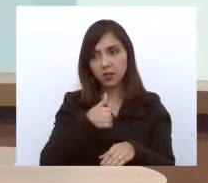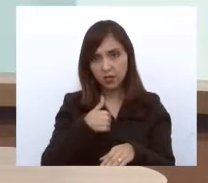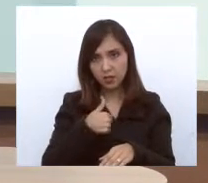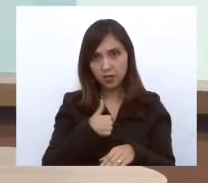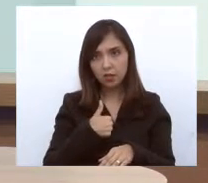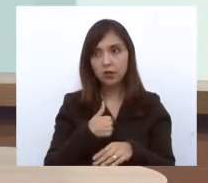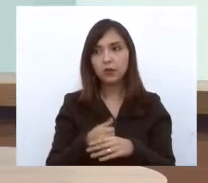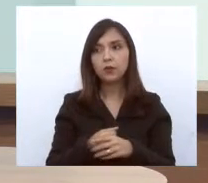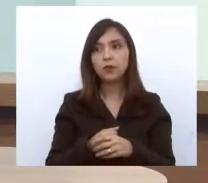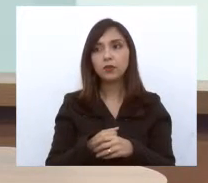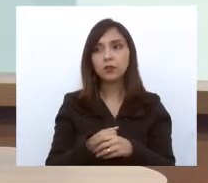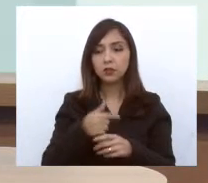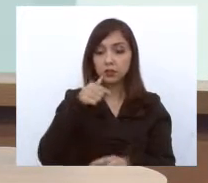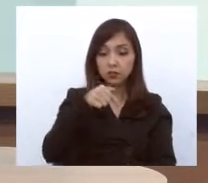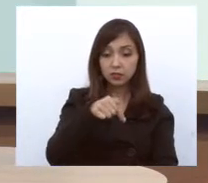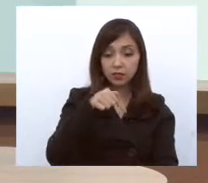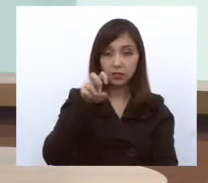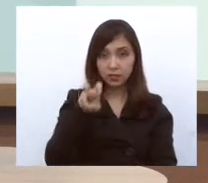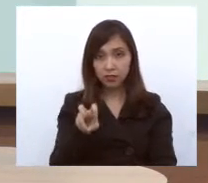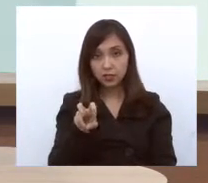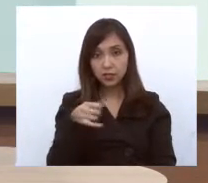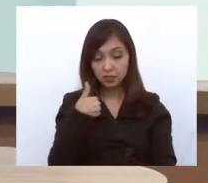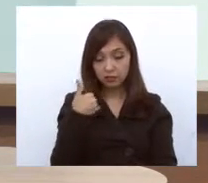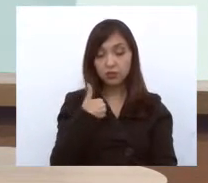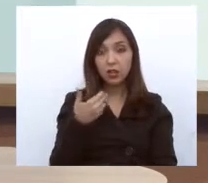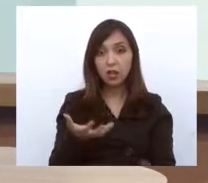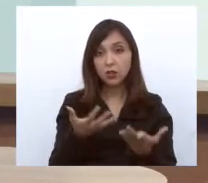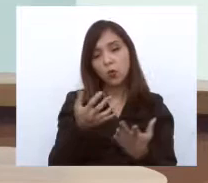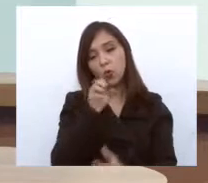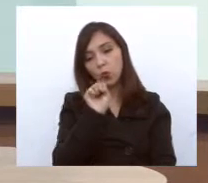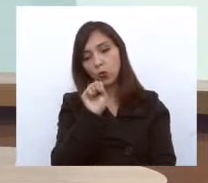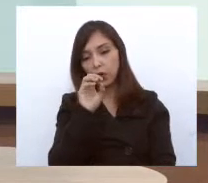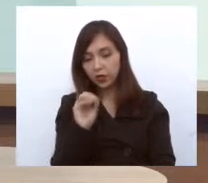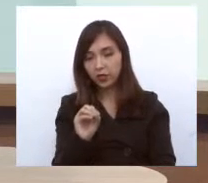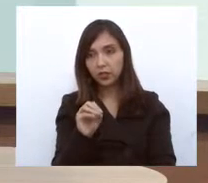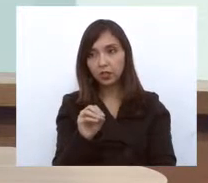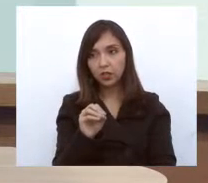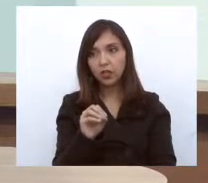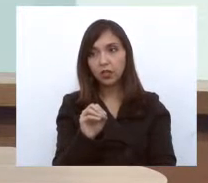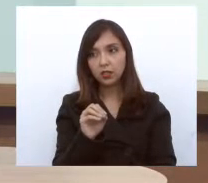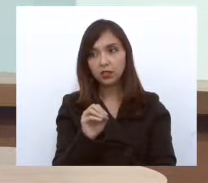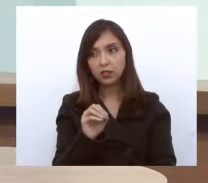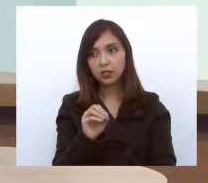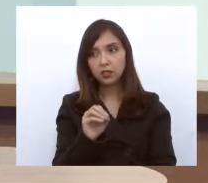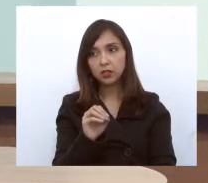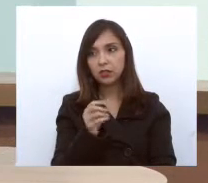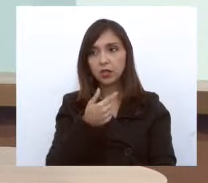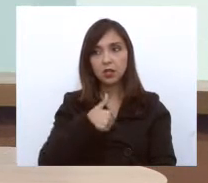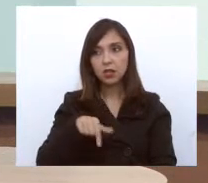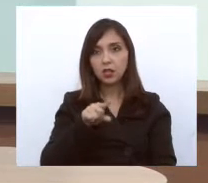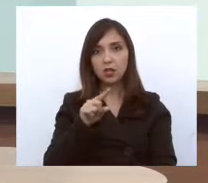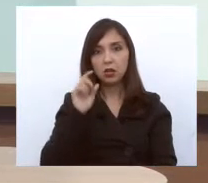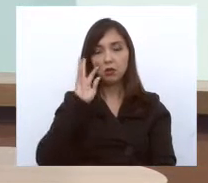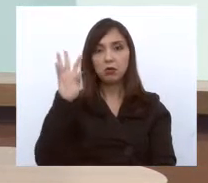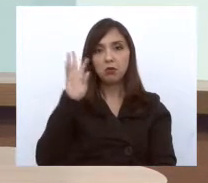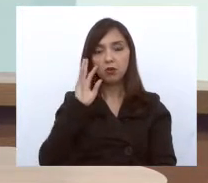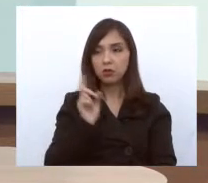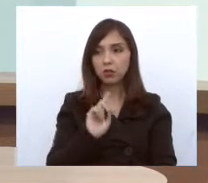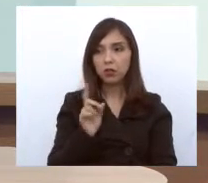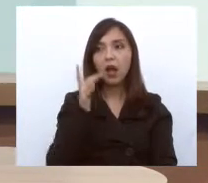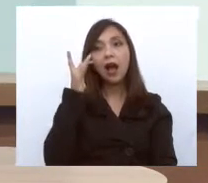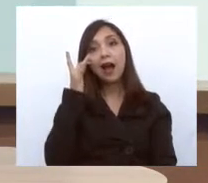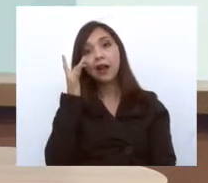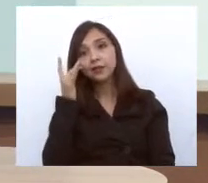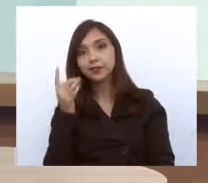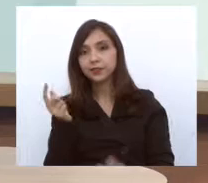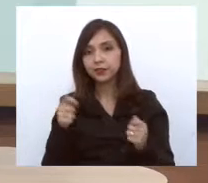tiver com 75 anos, 80 anos, não vou me iludir, achar que